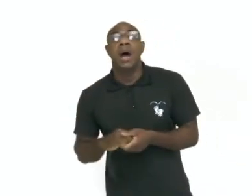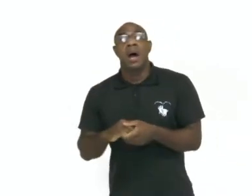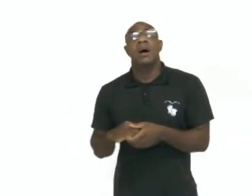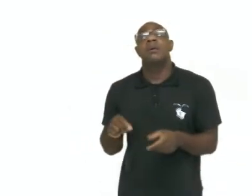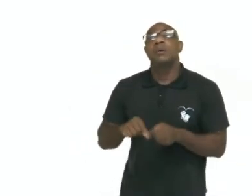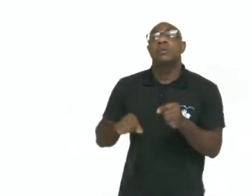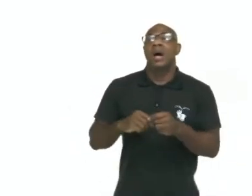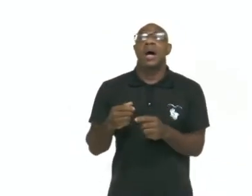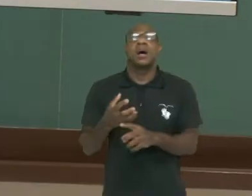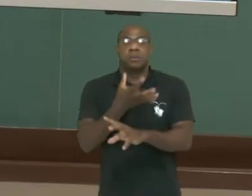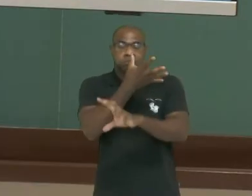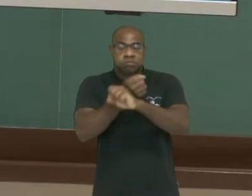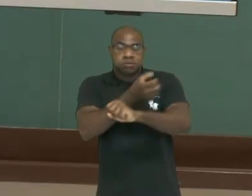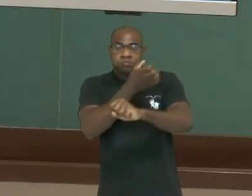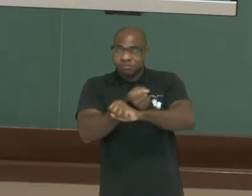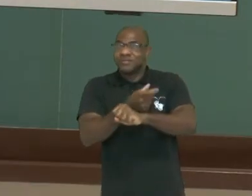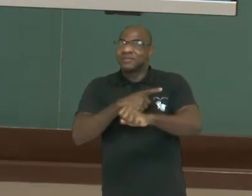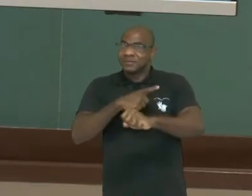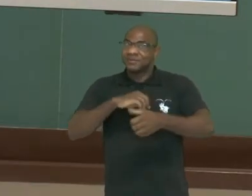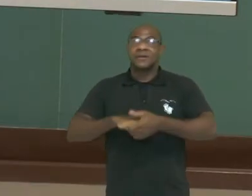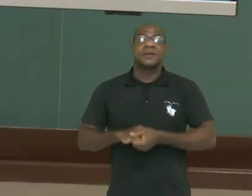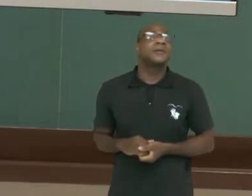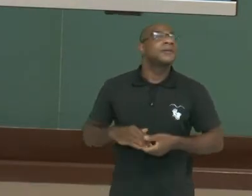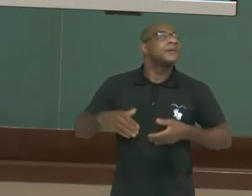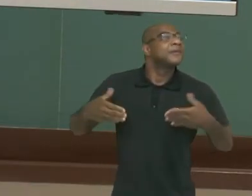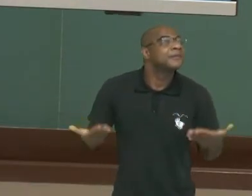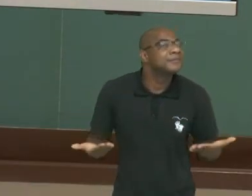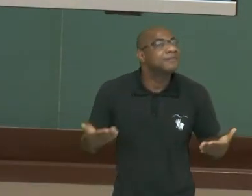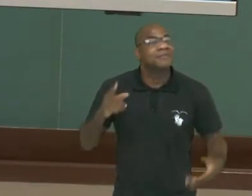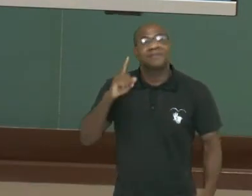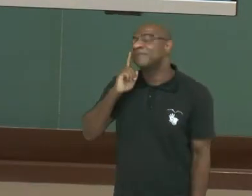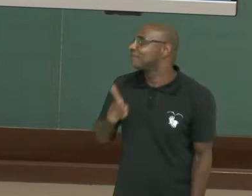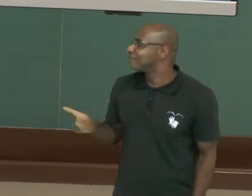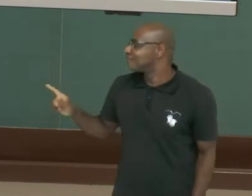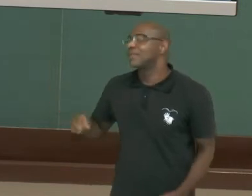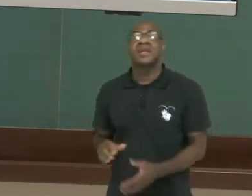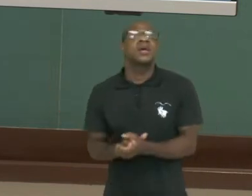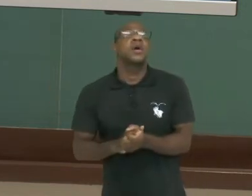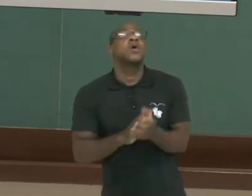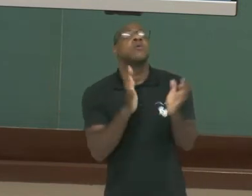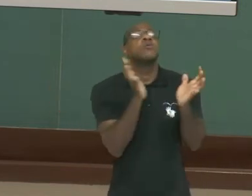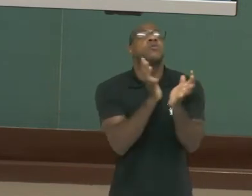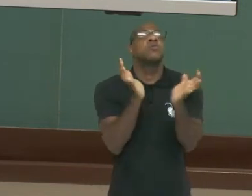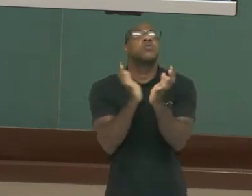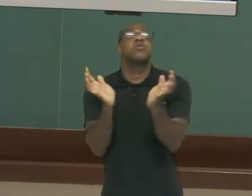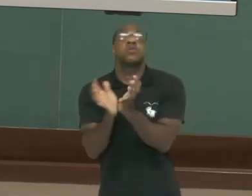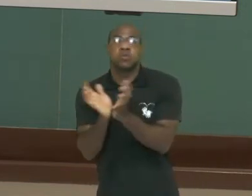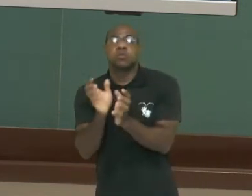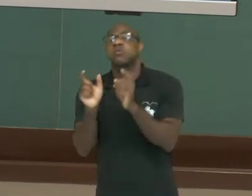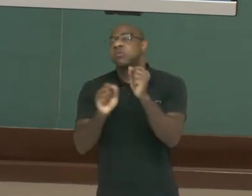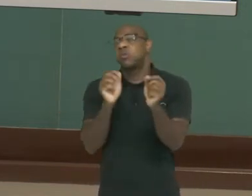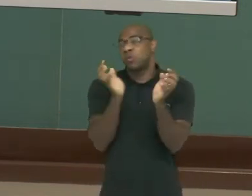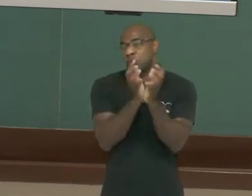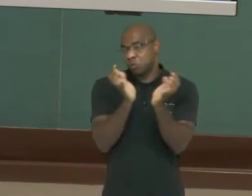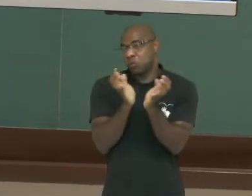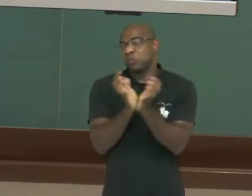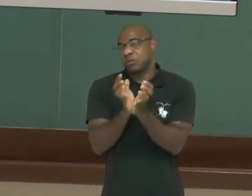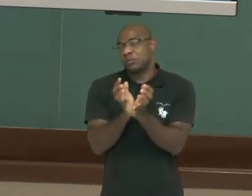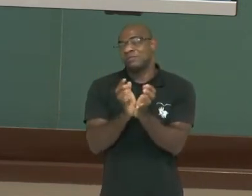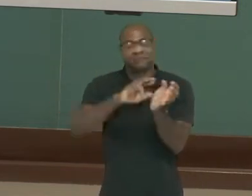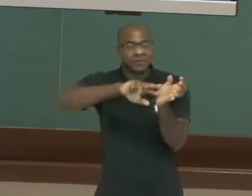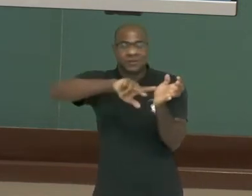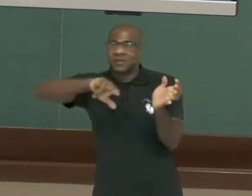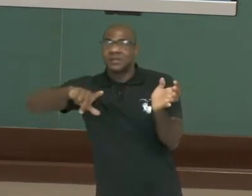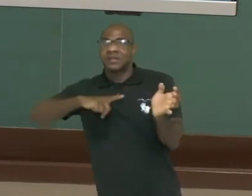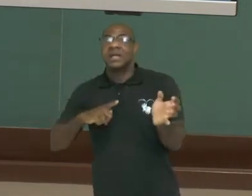de calor interno. Vamos à classificação das aves. Sabia que tem aves que